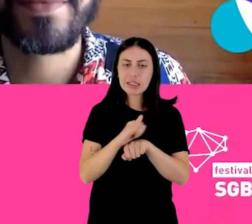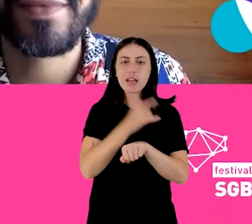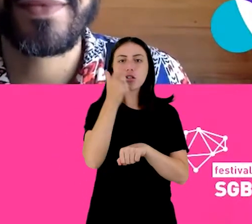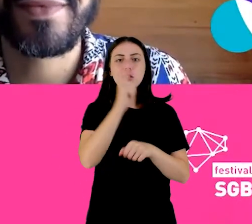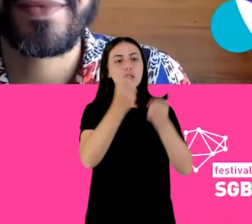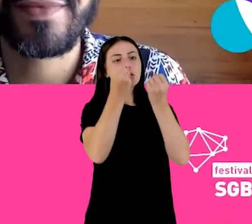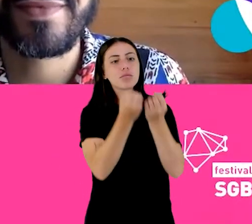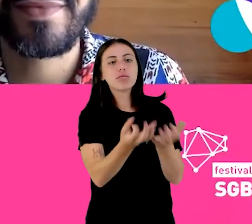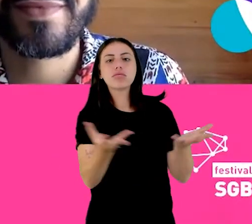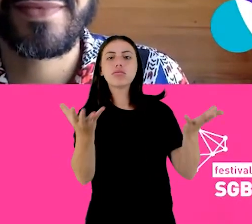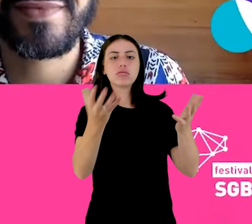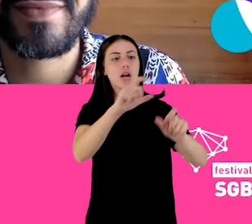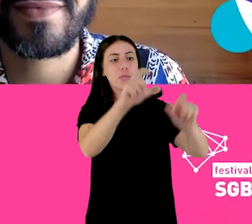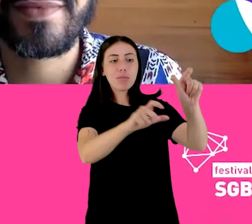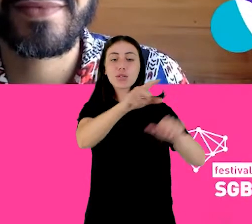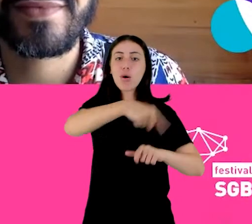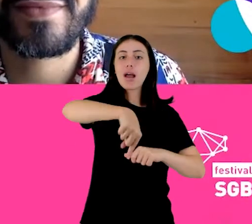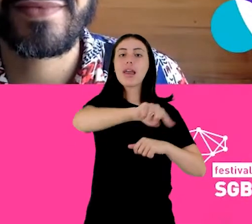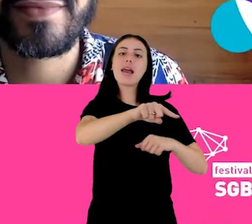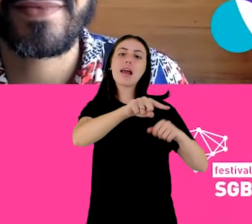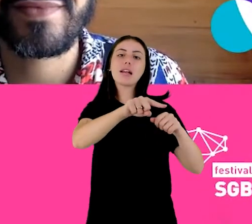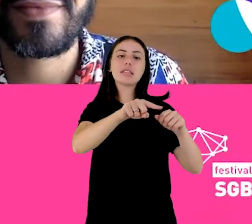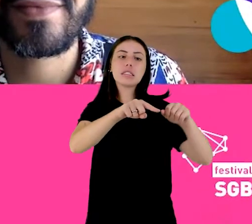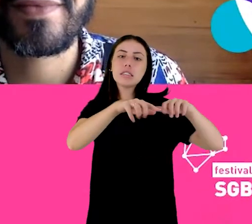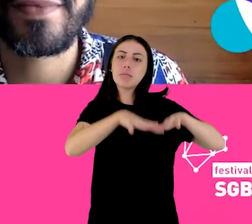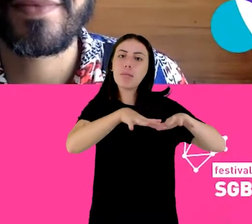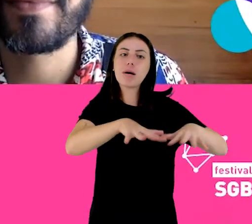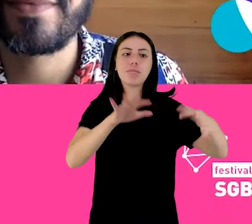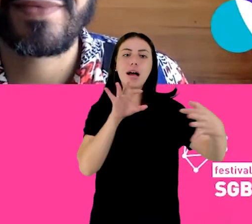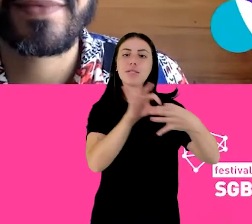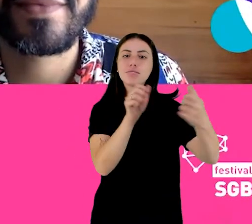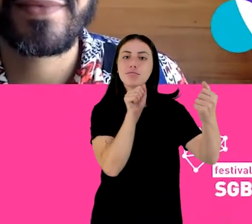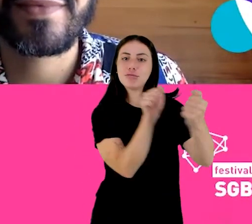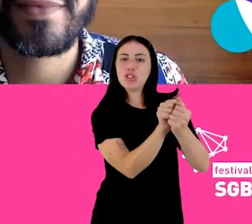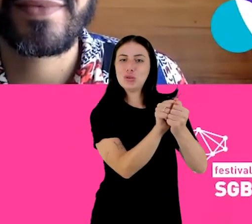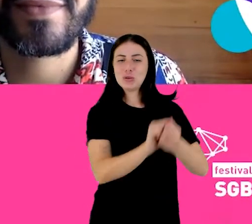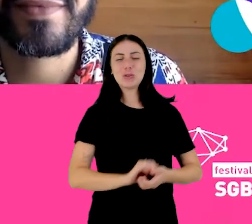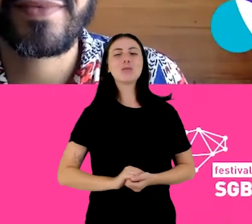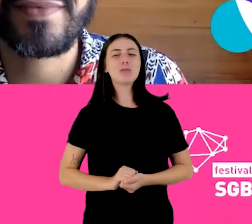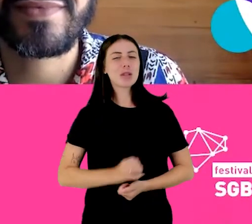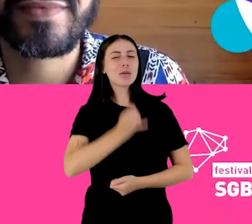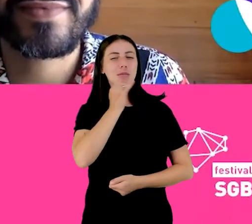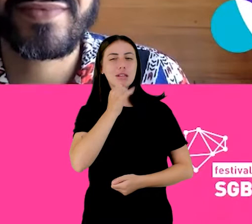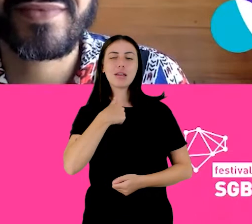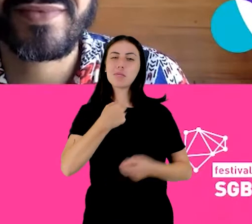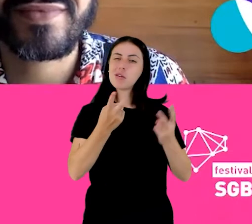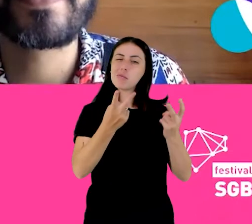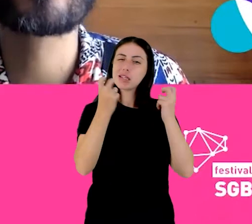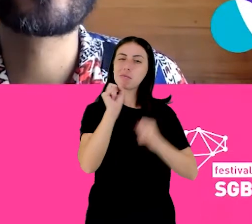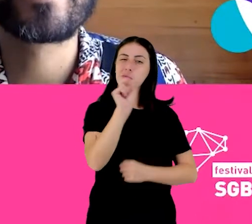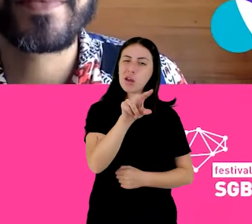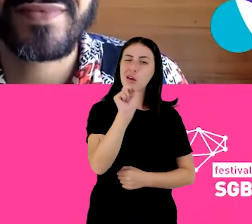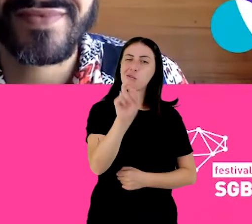pensar estrategicamente, empaticamente, levar o seu conteúdo para públicos que estão naquela causa, que estão naquelas narrativas.